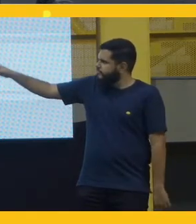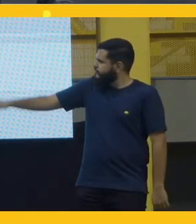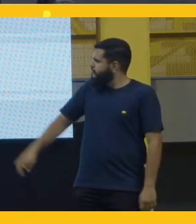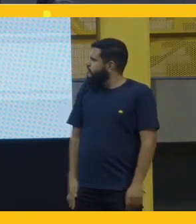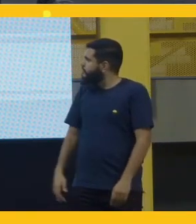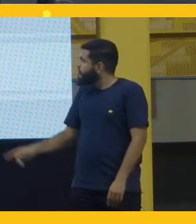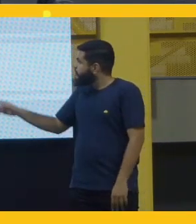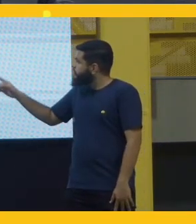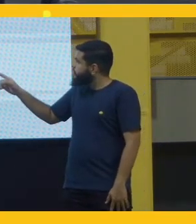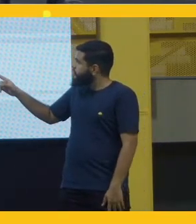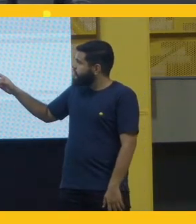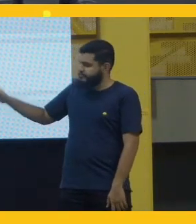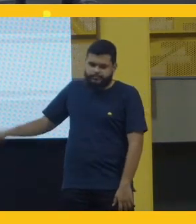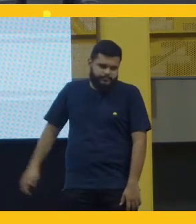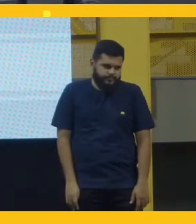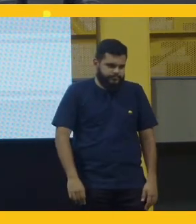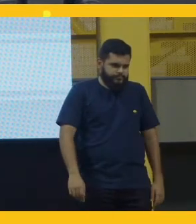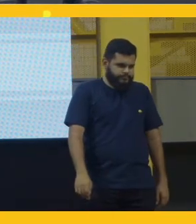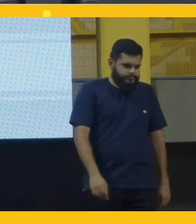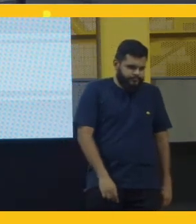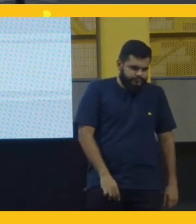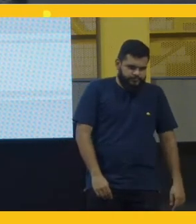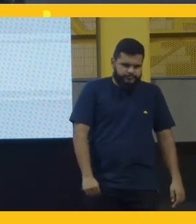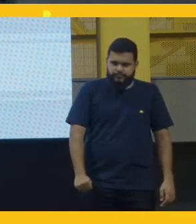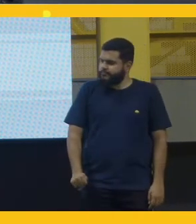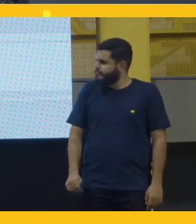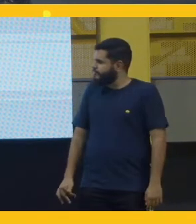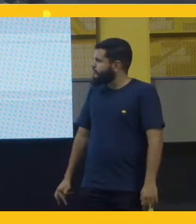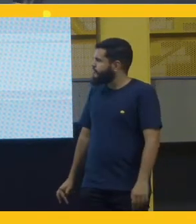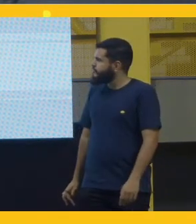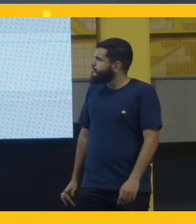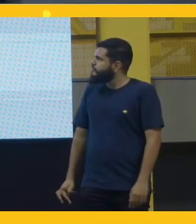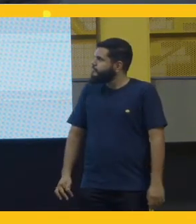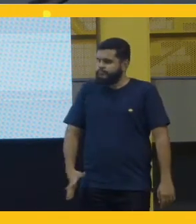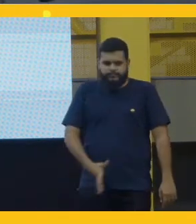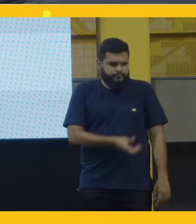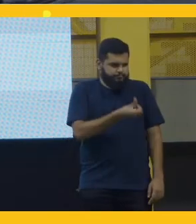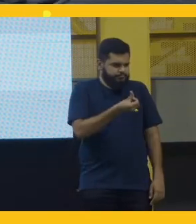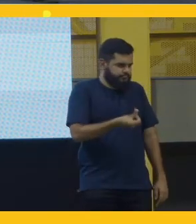Tá aí, exatamente o que a gente fez. Vamos para a sexta.